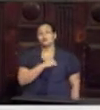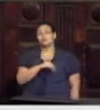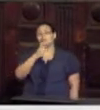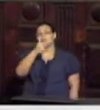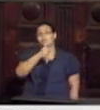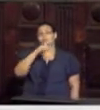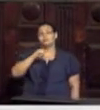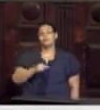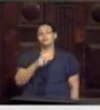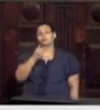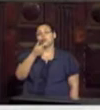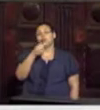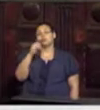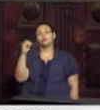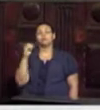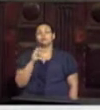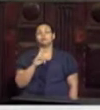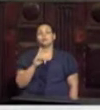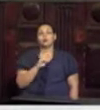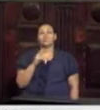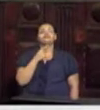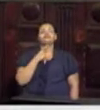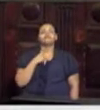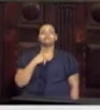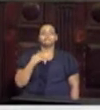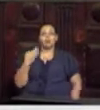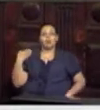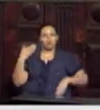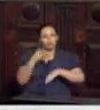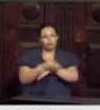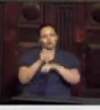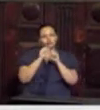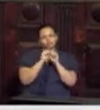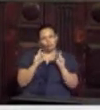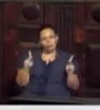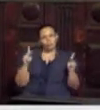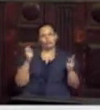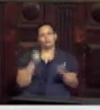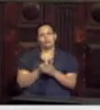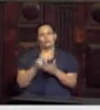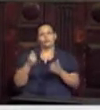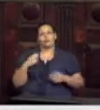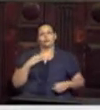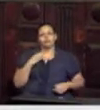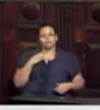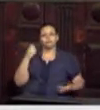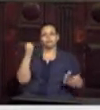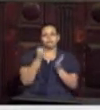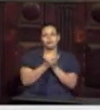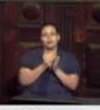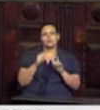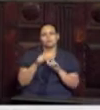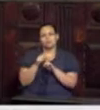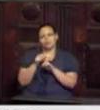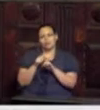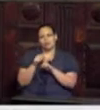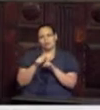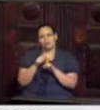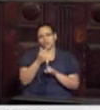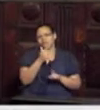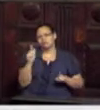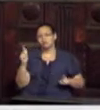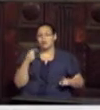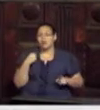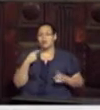1.200. E o que ele deseja é se dirigir ao shopping, comprar roupa de grife, comprar tênis e o resto